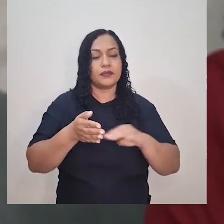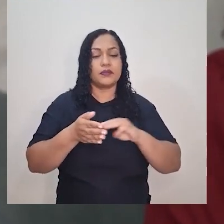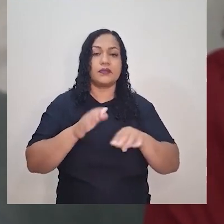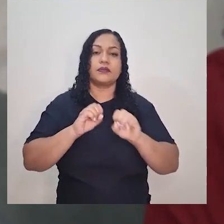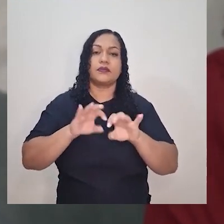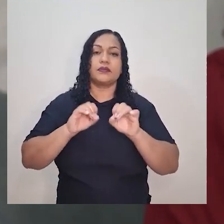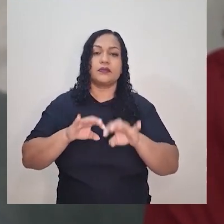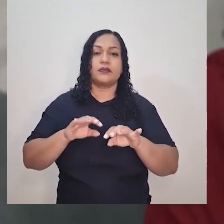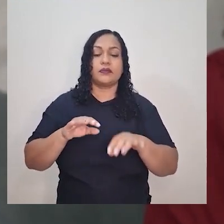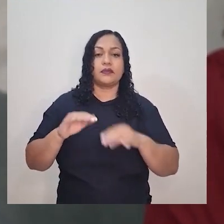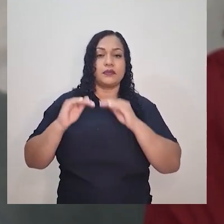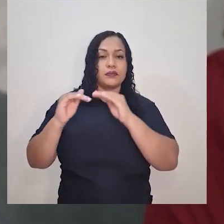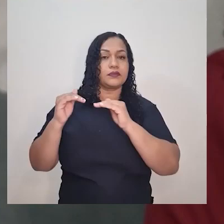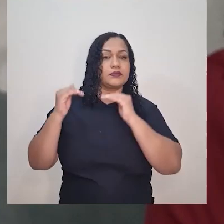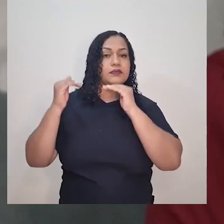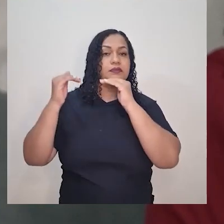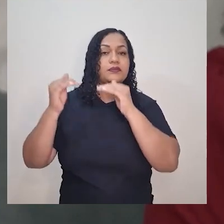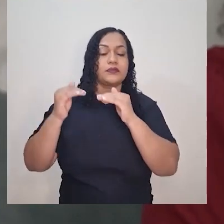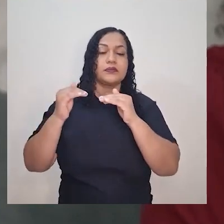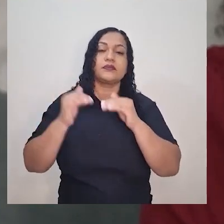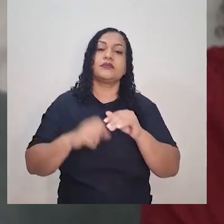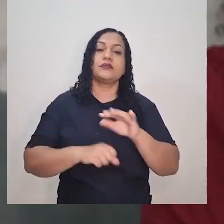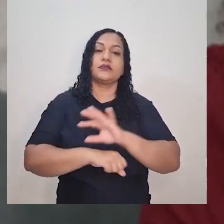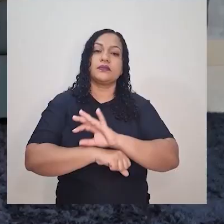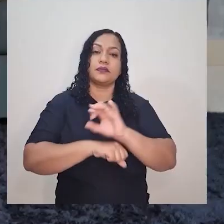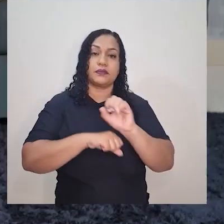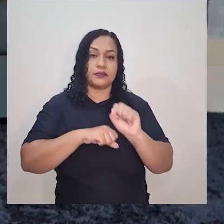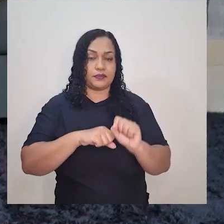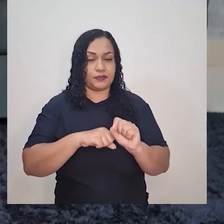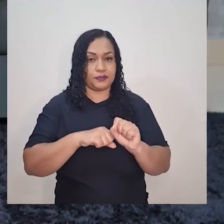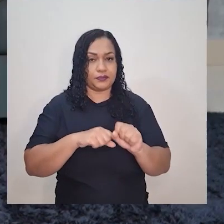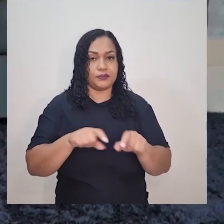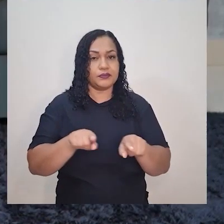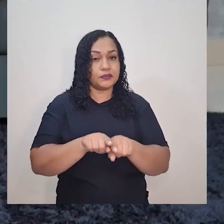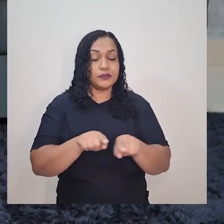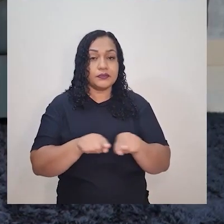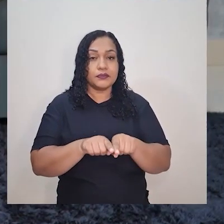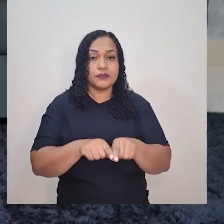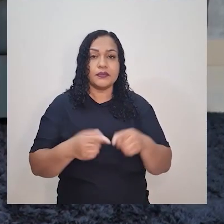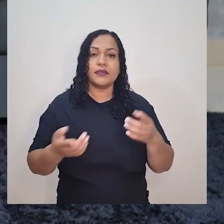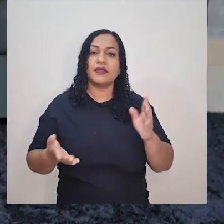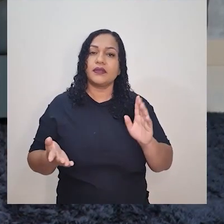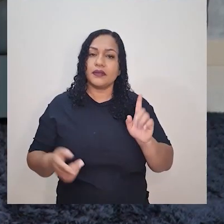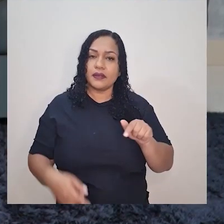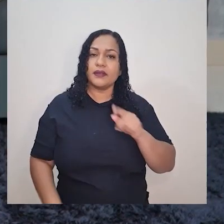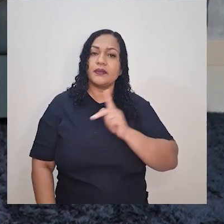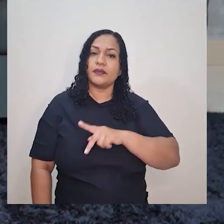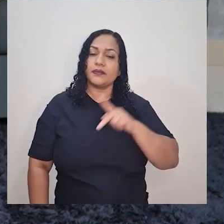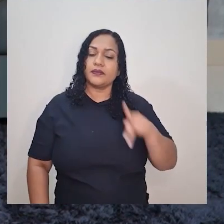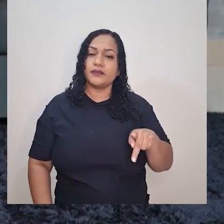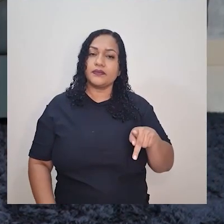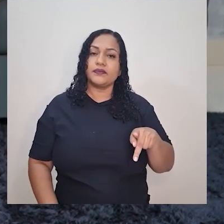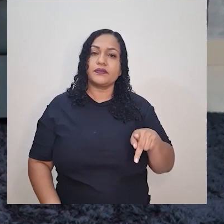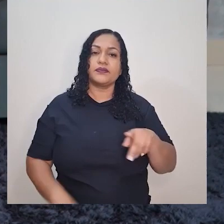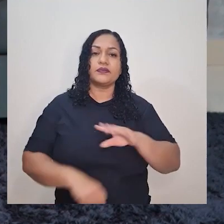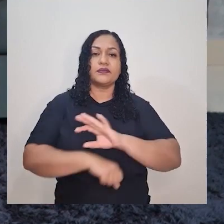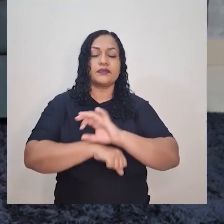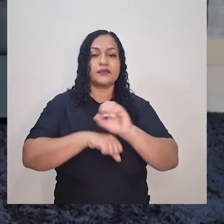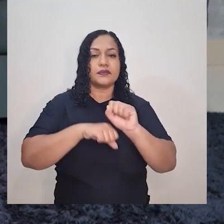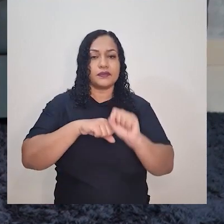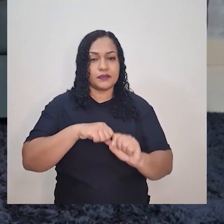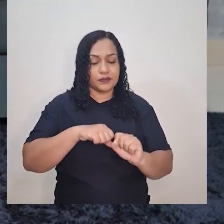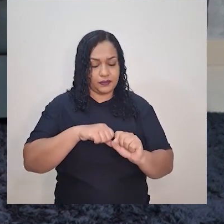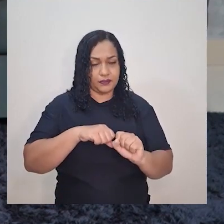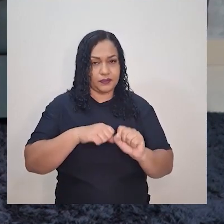e pedagoga pela Universidade Estadual do Maranhão e atualmente é professora da Universidade Estadual da Região Tocantina